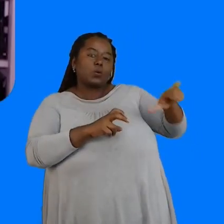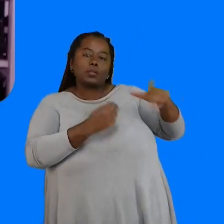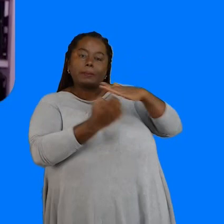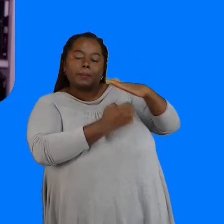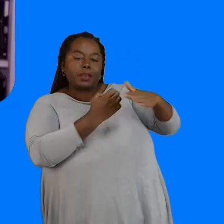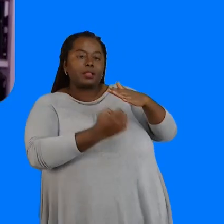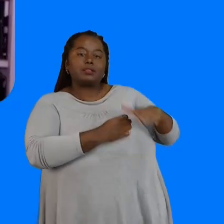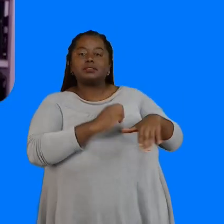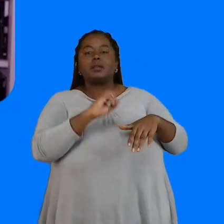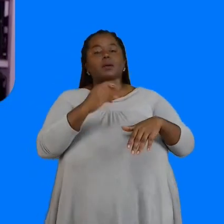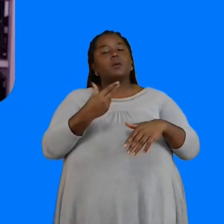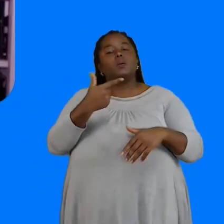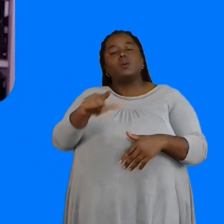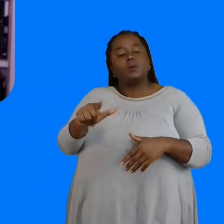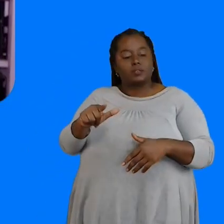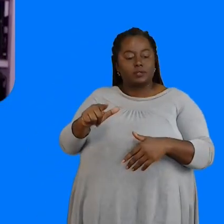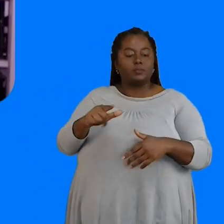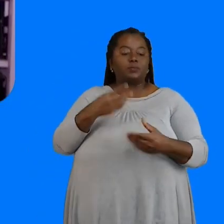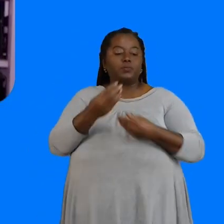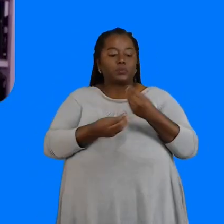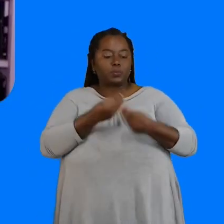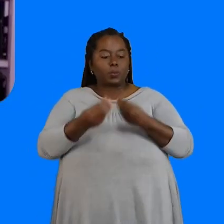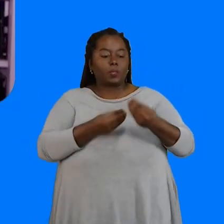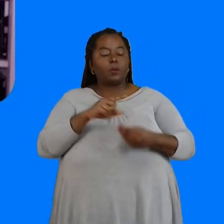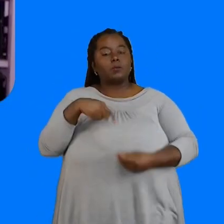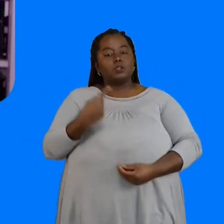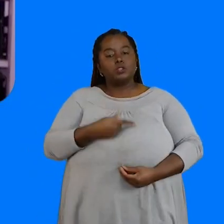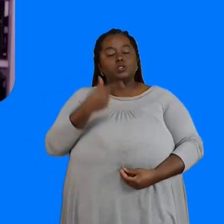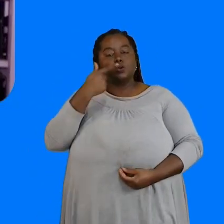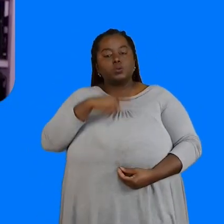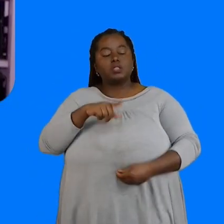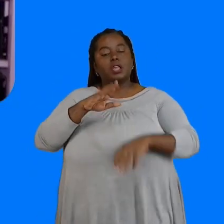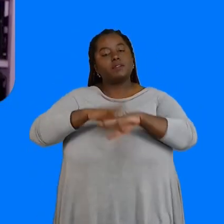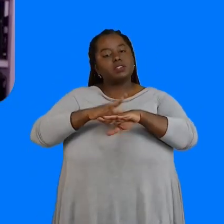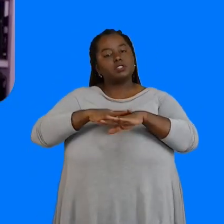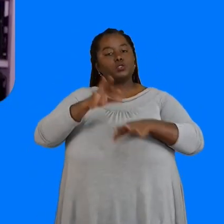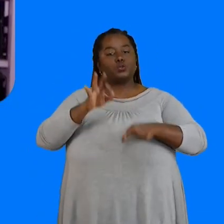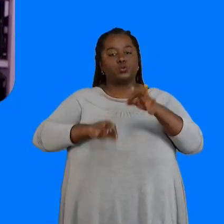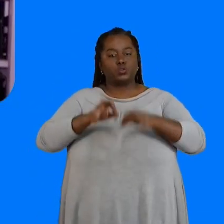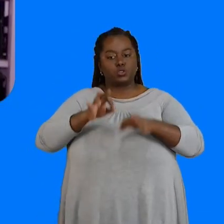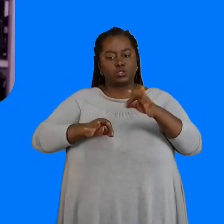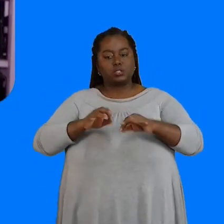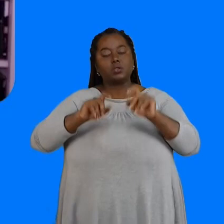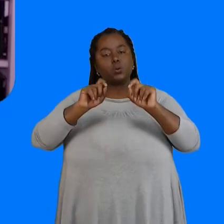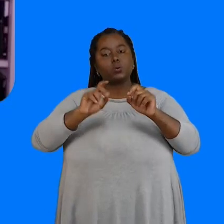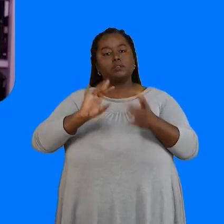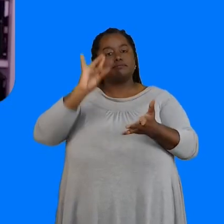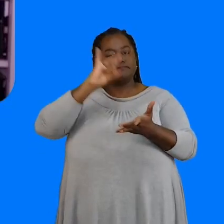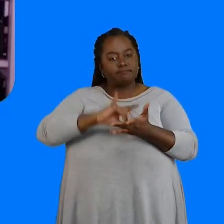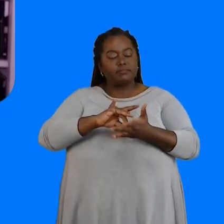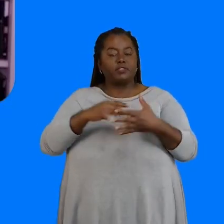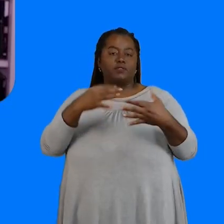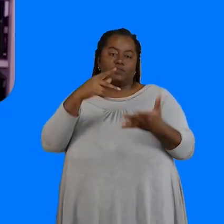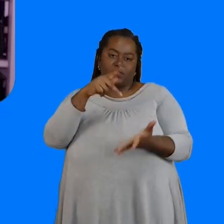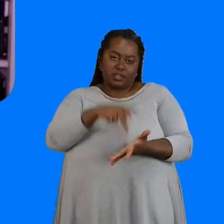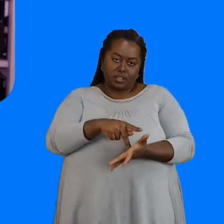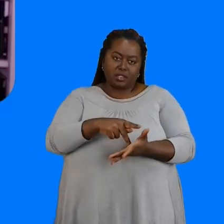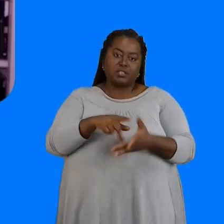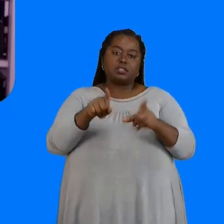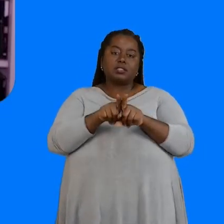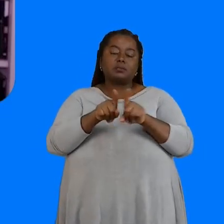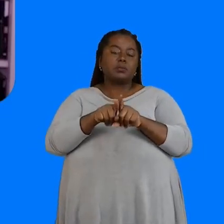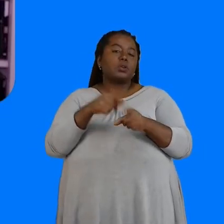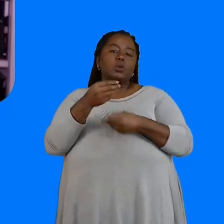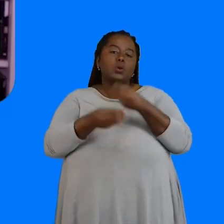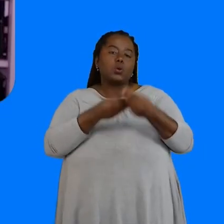podemos regenerar no sentido de fazer justiça àquilo que é realmente verdade, e como é que podemos curar esses